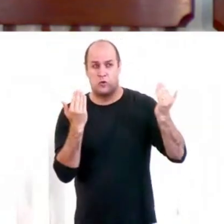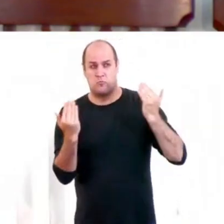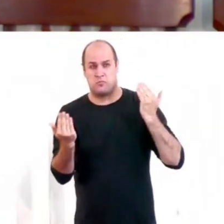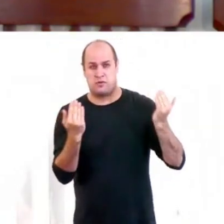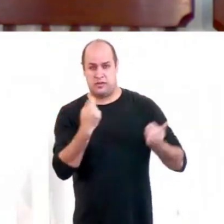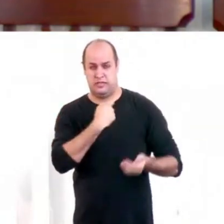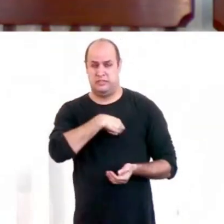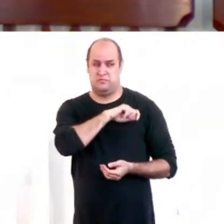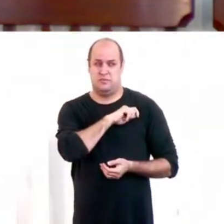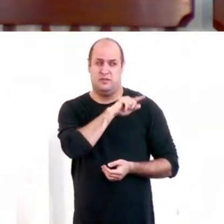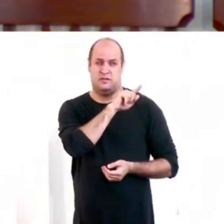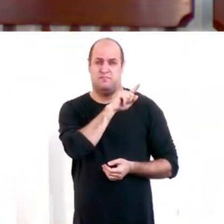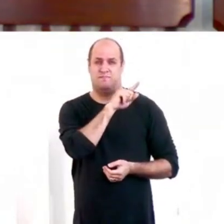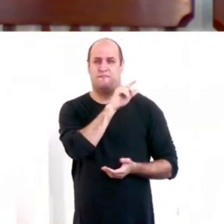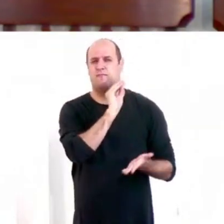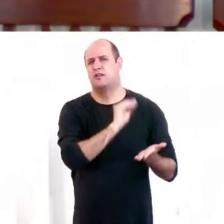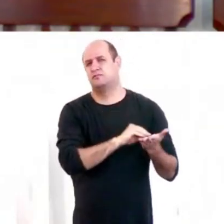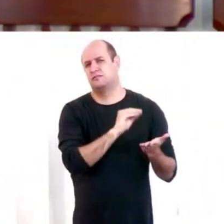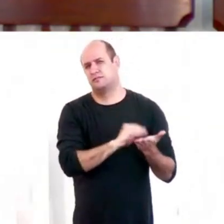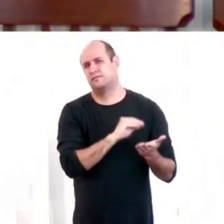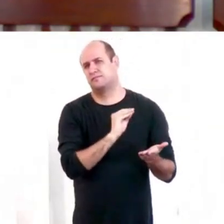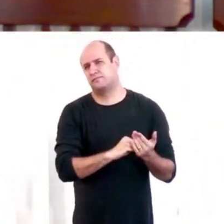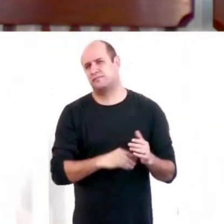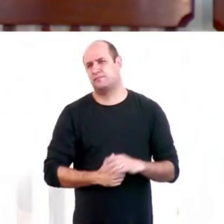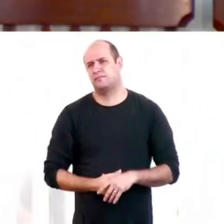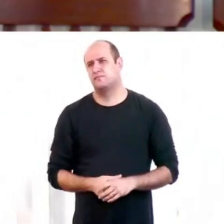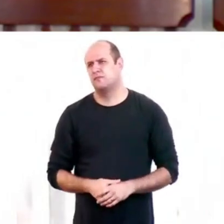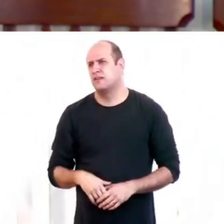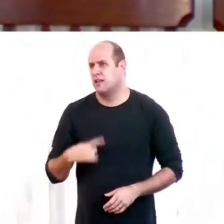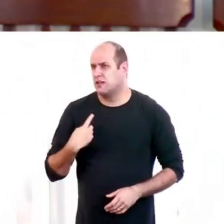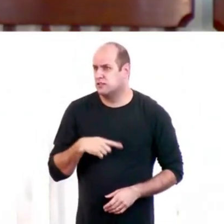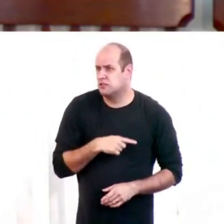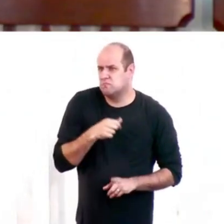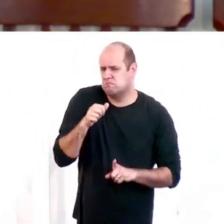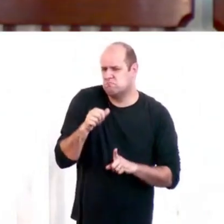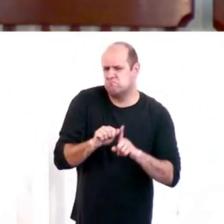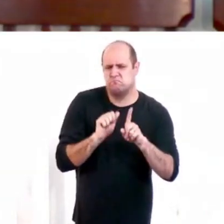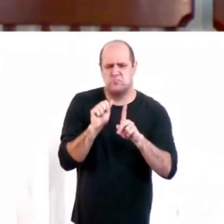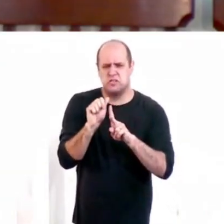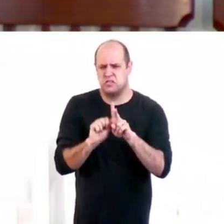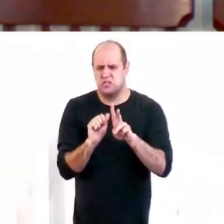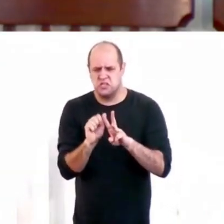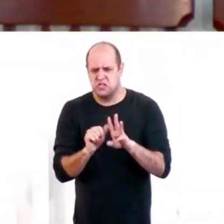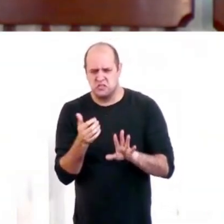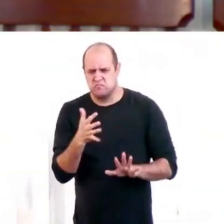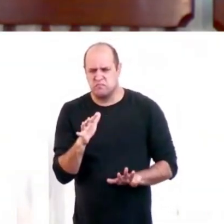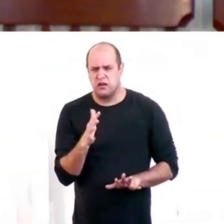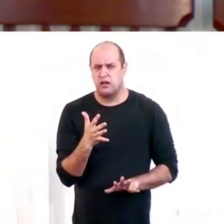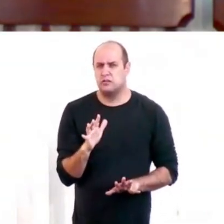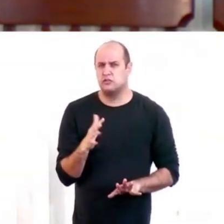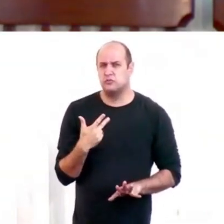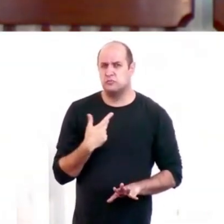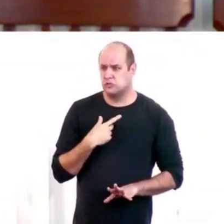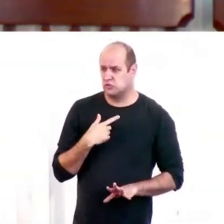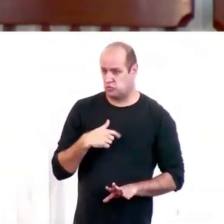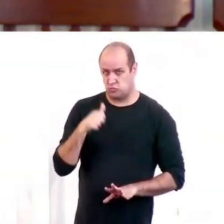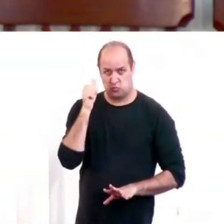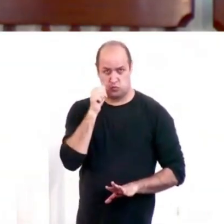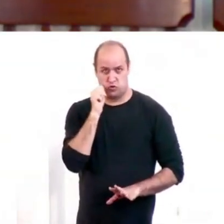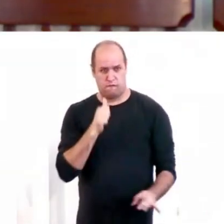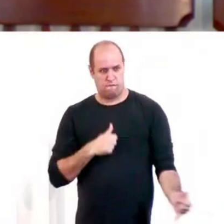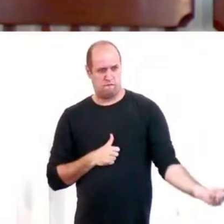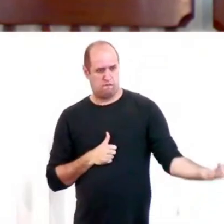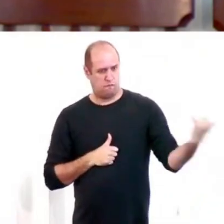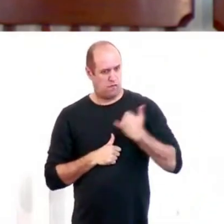Que ensinamento para nós que estávamos chegando. Poucos meses, estava ali recebendo desta senhora